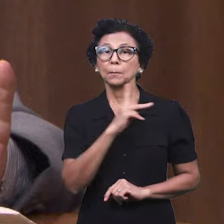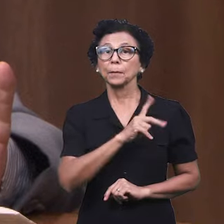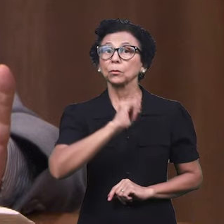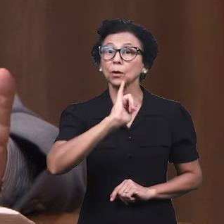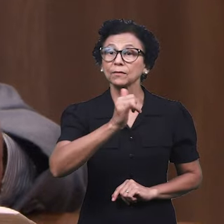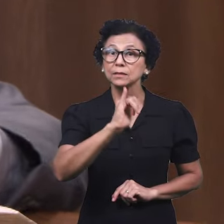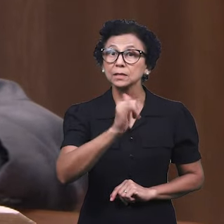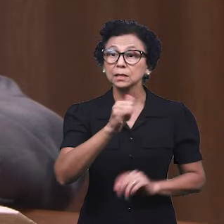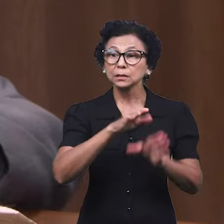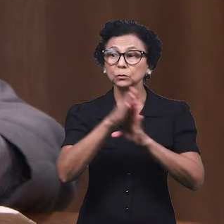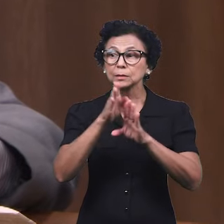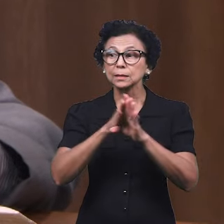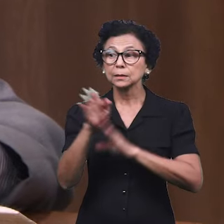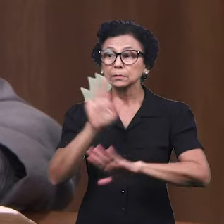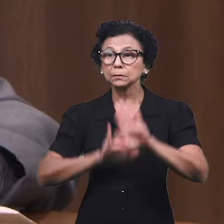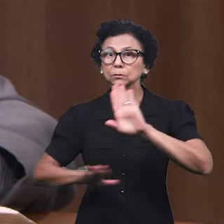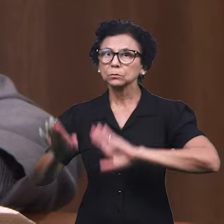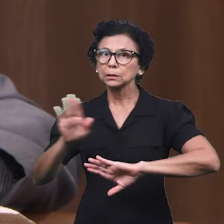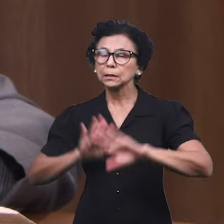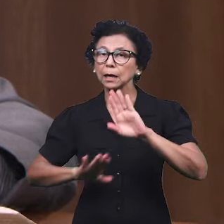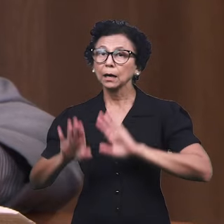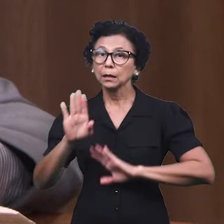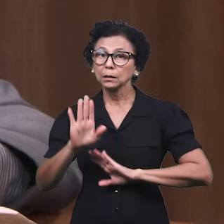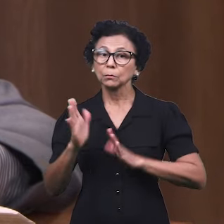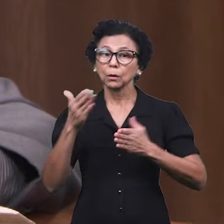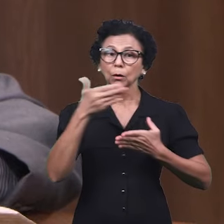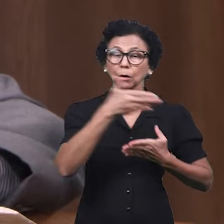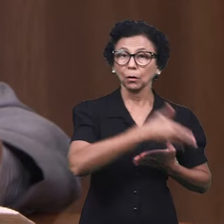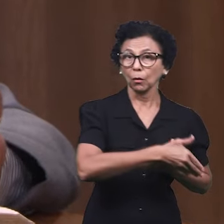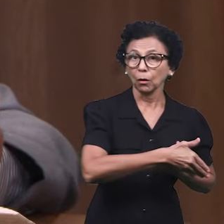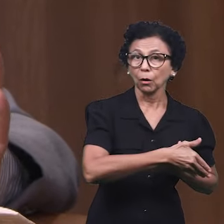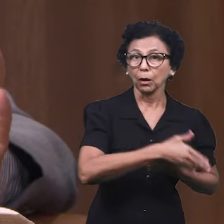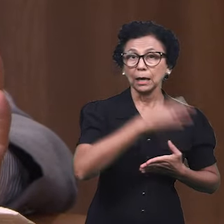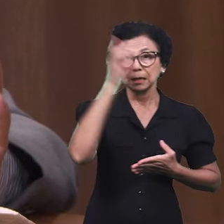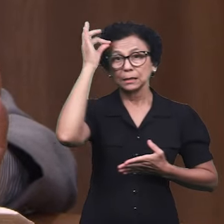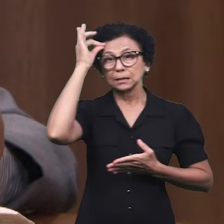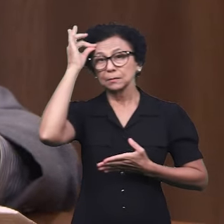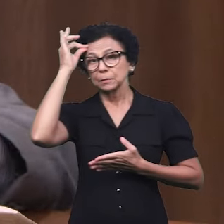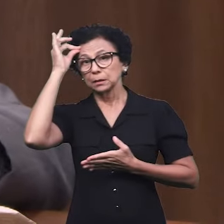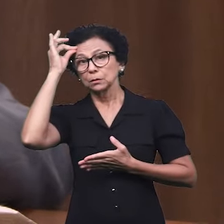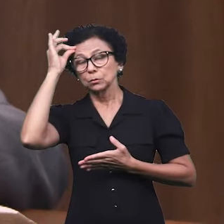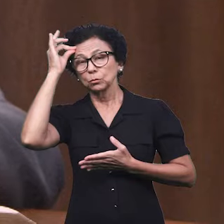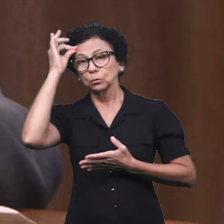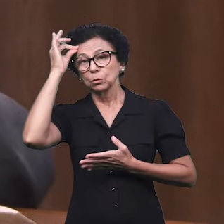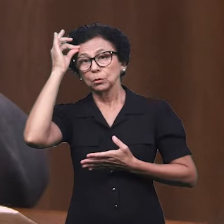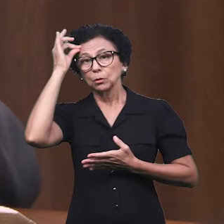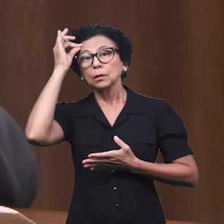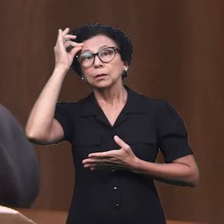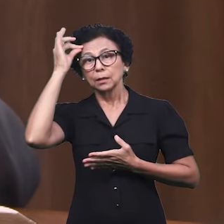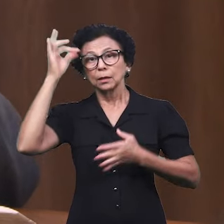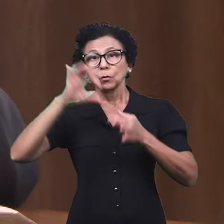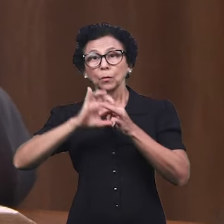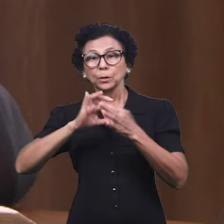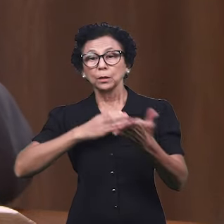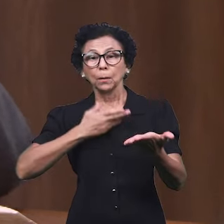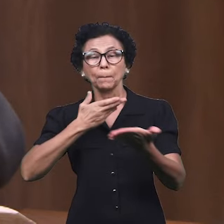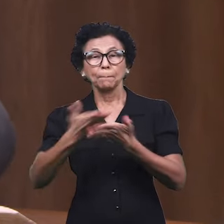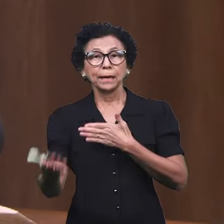advertindo a igreja os cuidados para não entrar na carne, sair do espírito e entrar na carne e se envolver